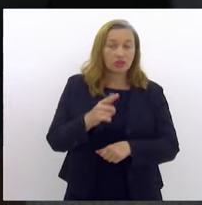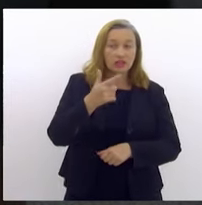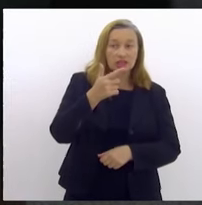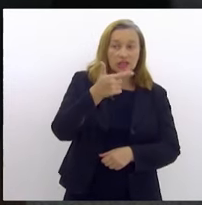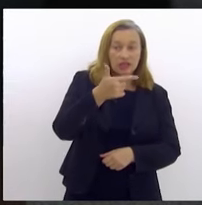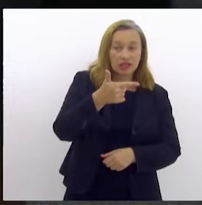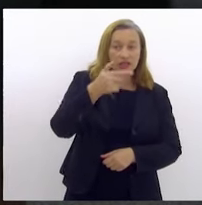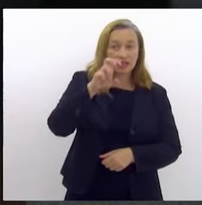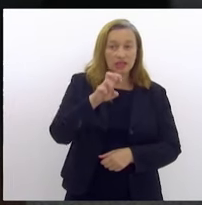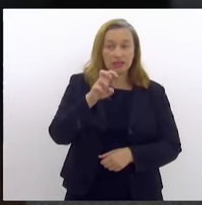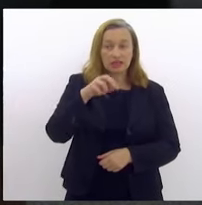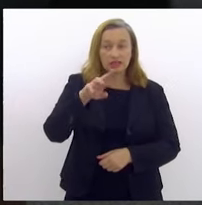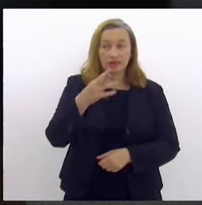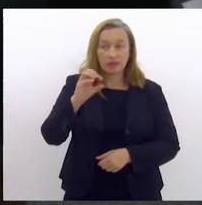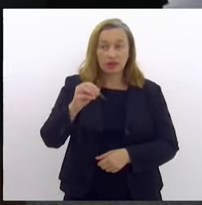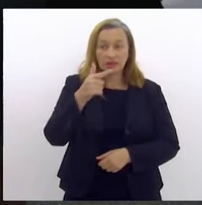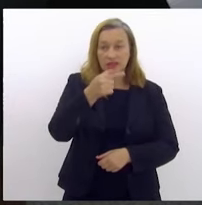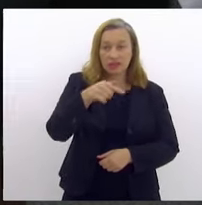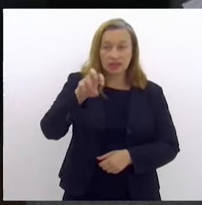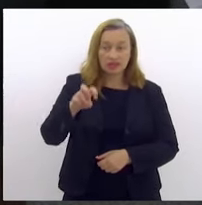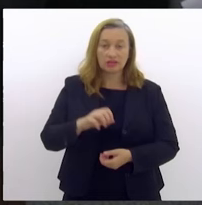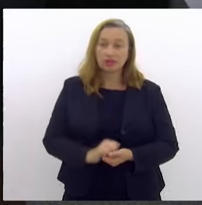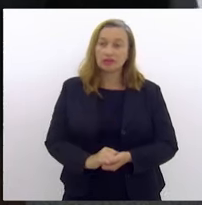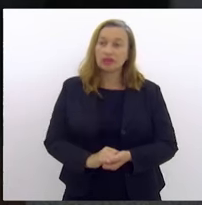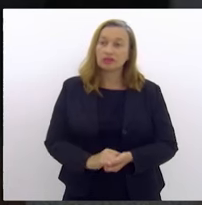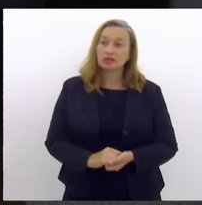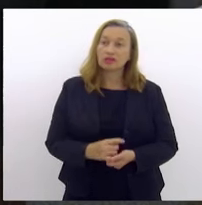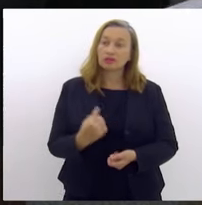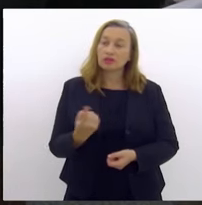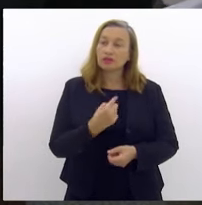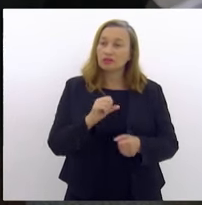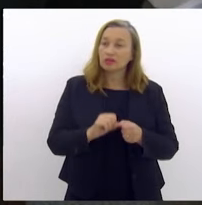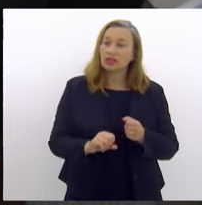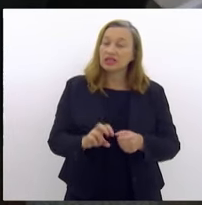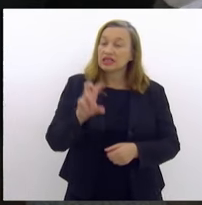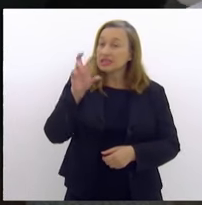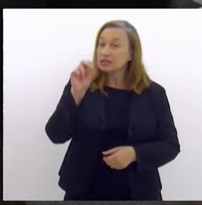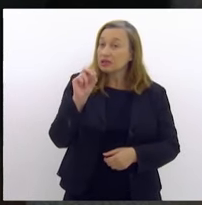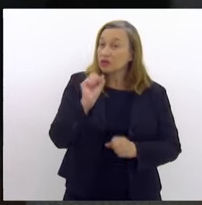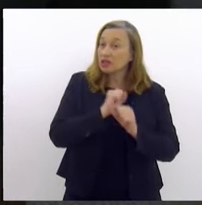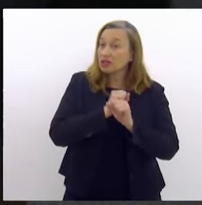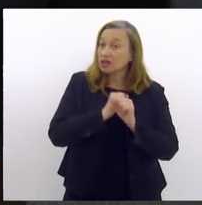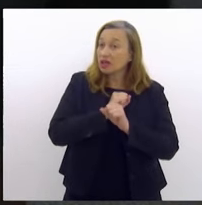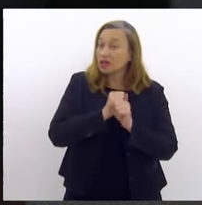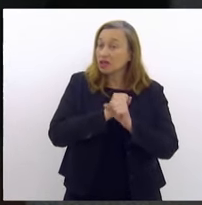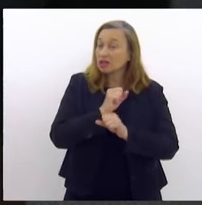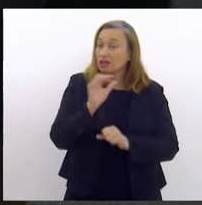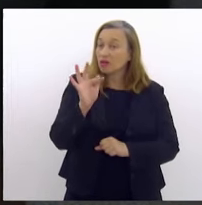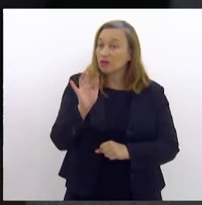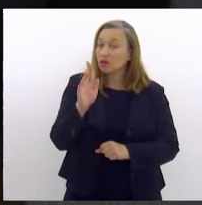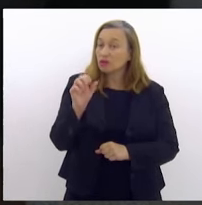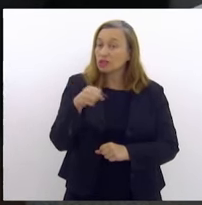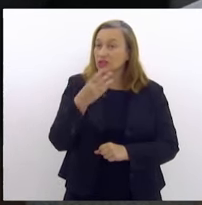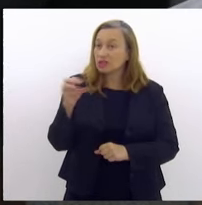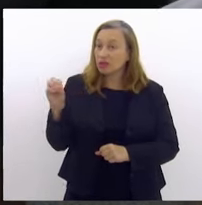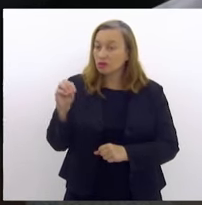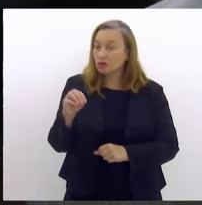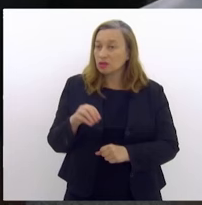de 75. Nós vamos fazer 50 anos da fusão